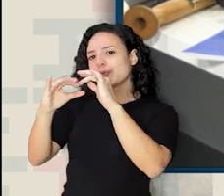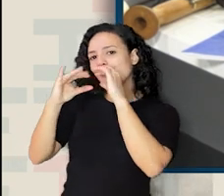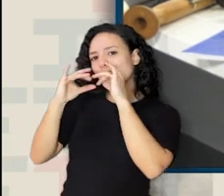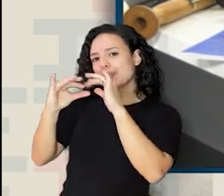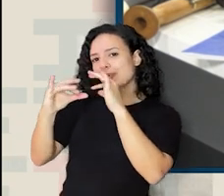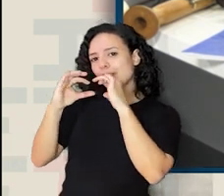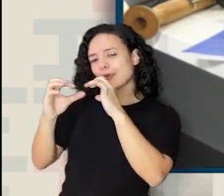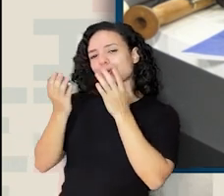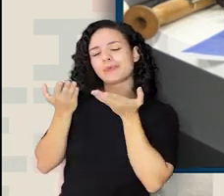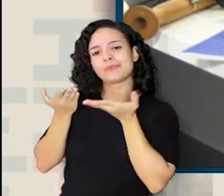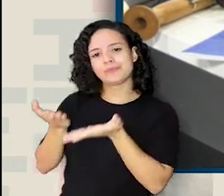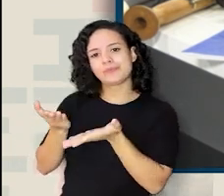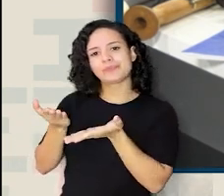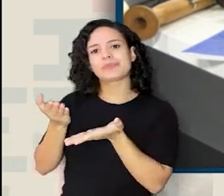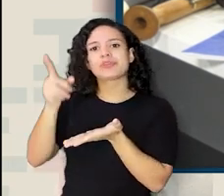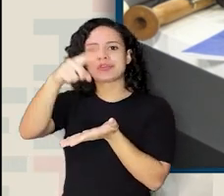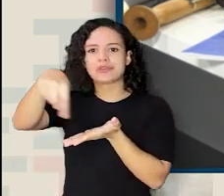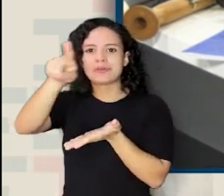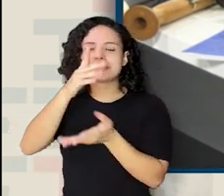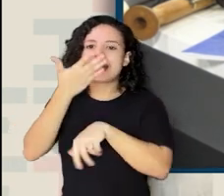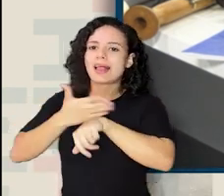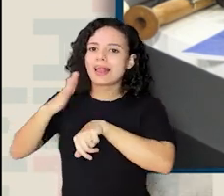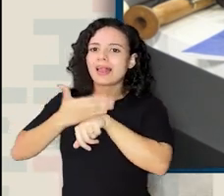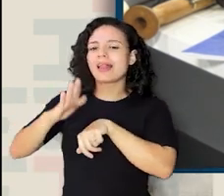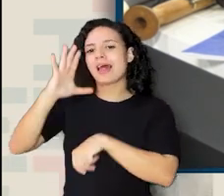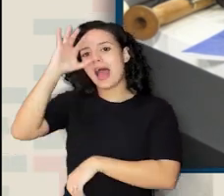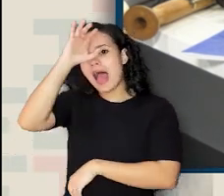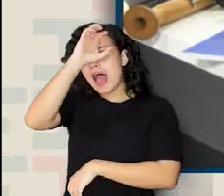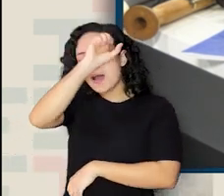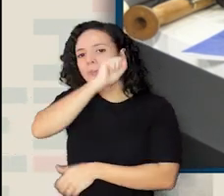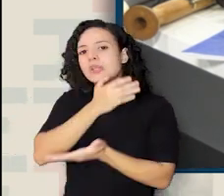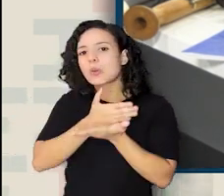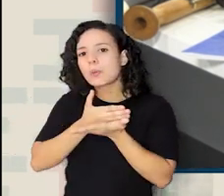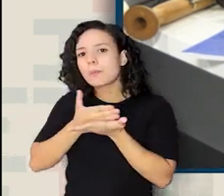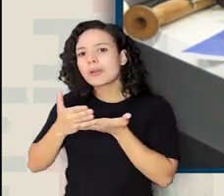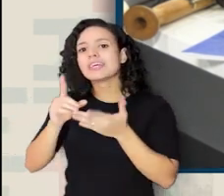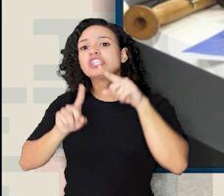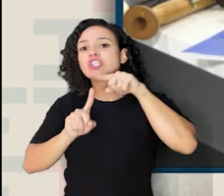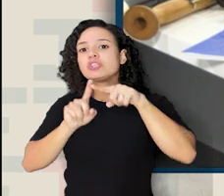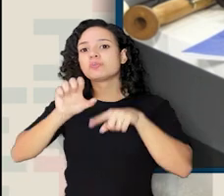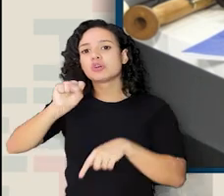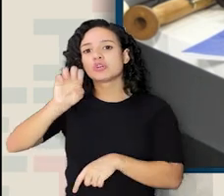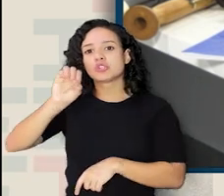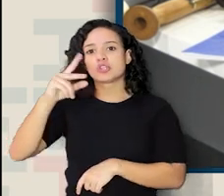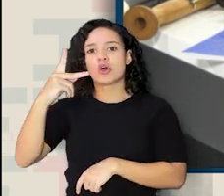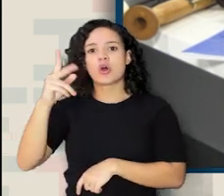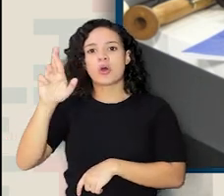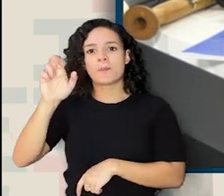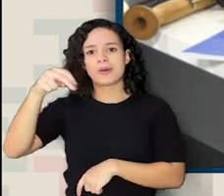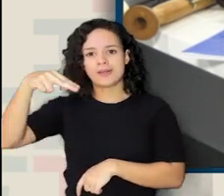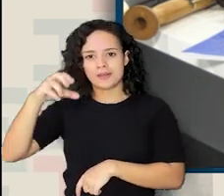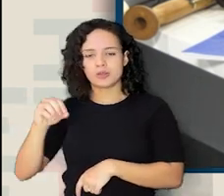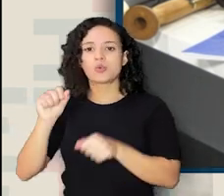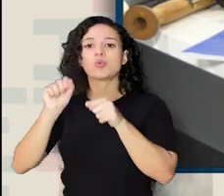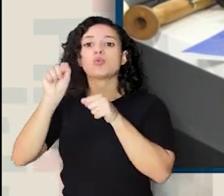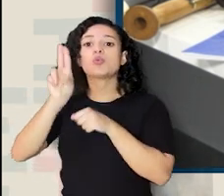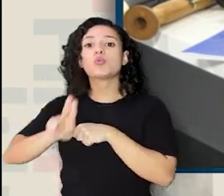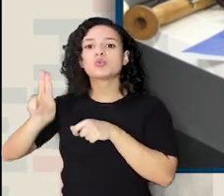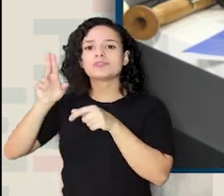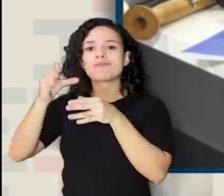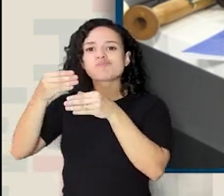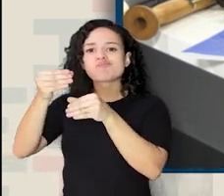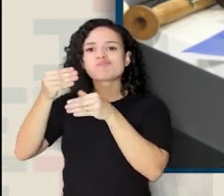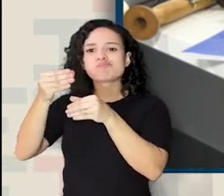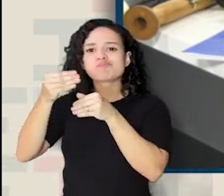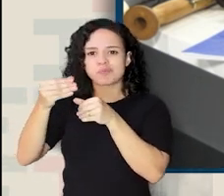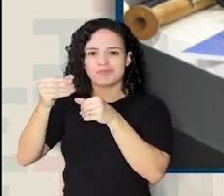esse pequeno instrumento, geralmente que você começa a aprender, do modelo soprano, feito de plástico,